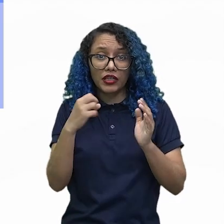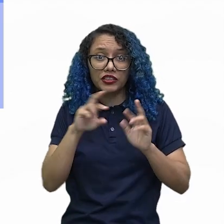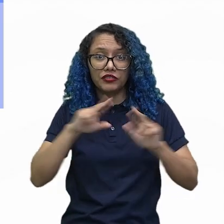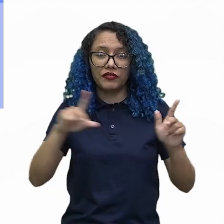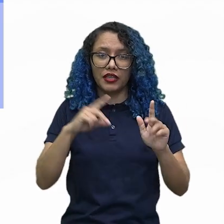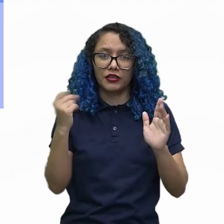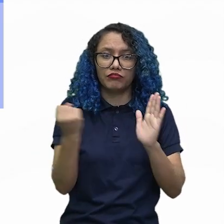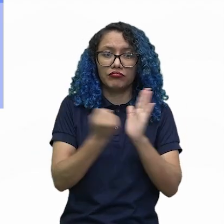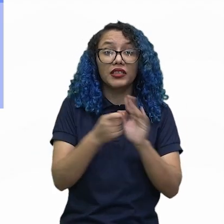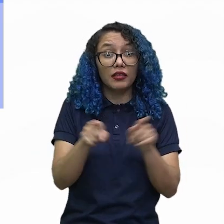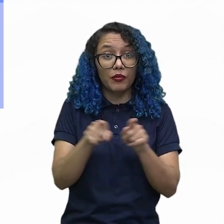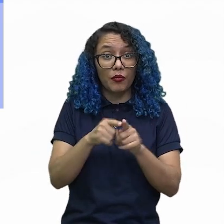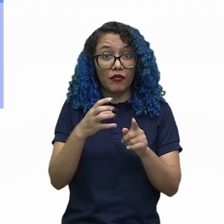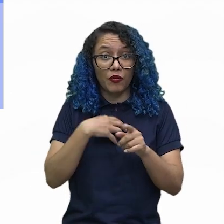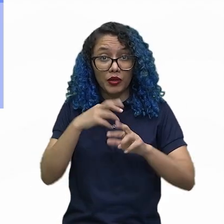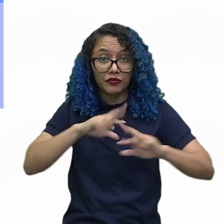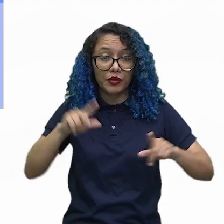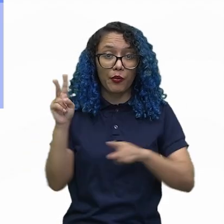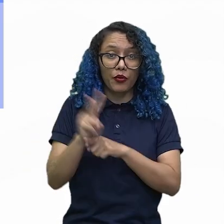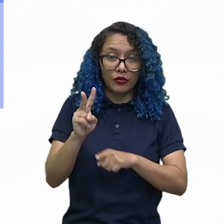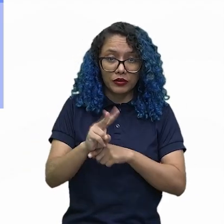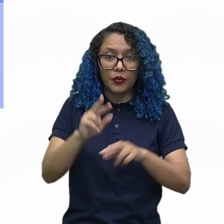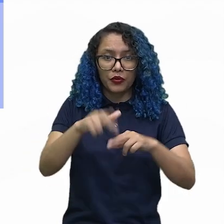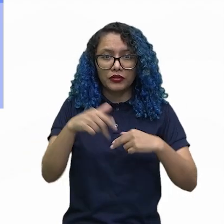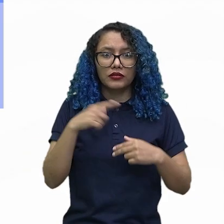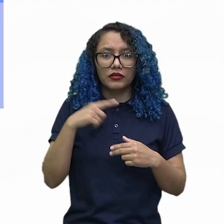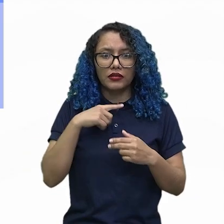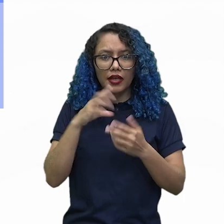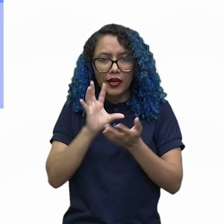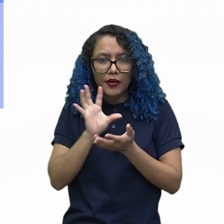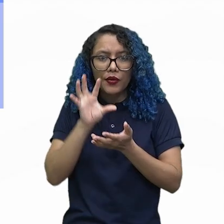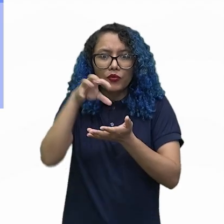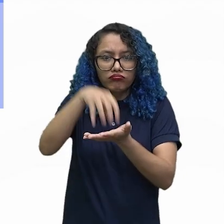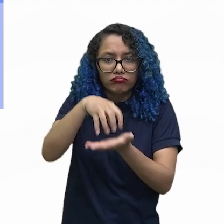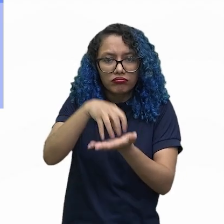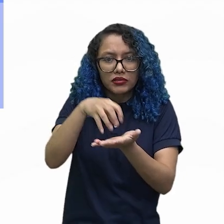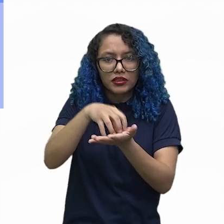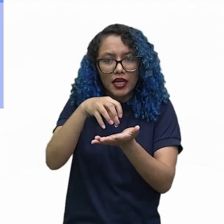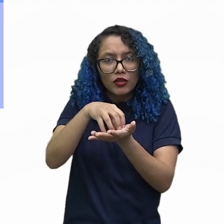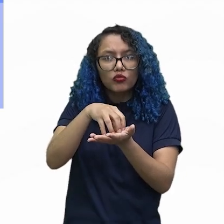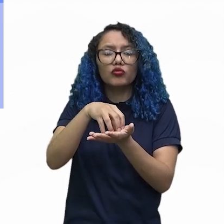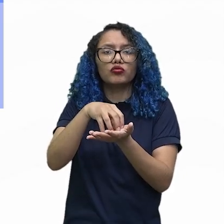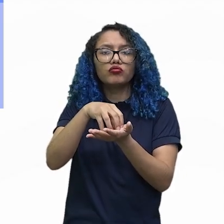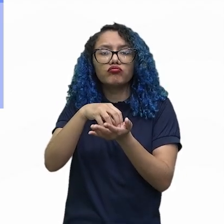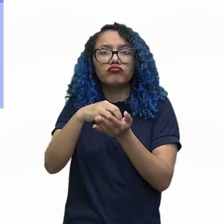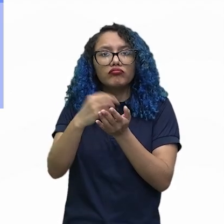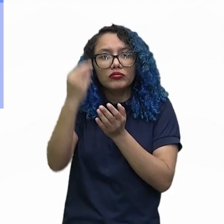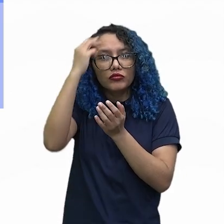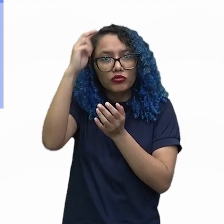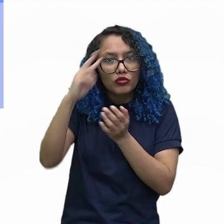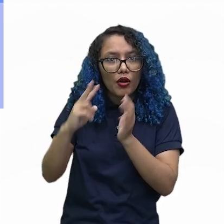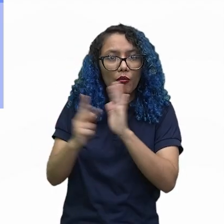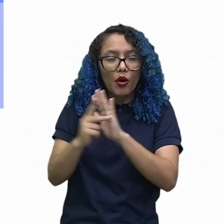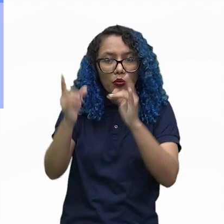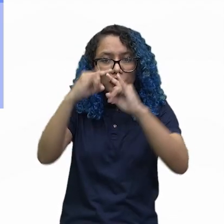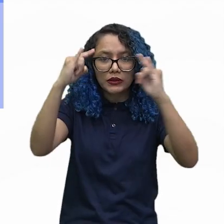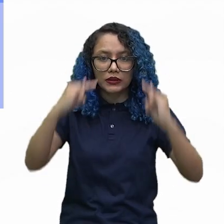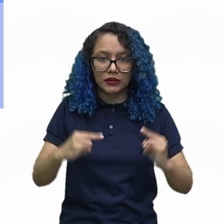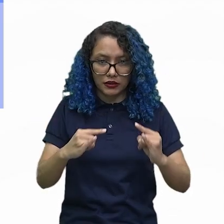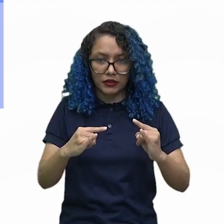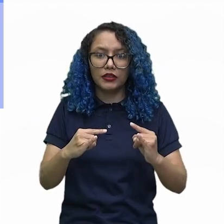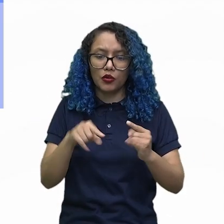de salvaguardar ele. Por isso nós temos o Centro de Memória do Circo, que cuida especificamente